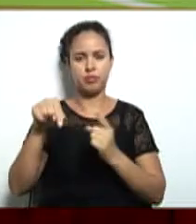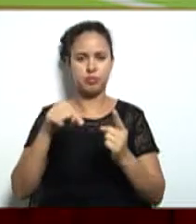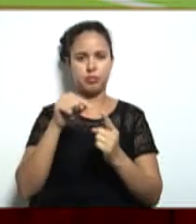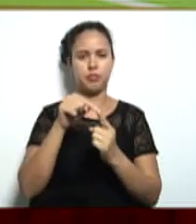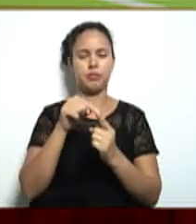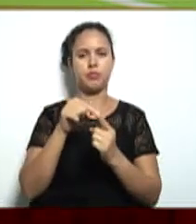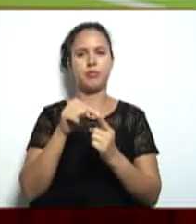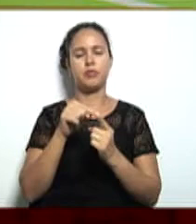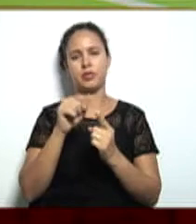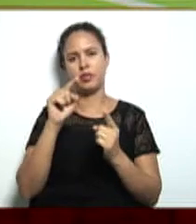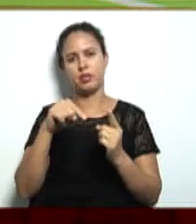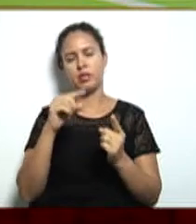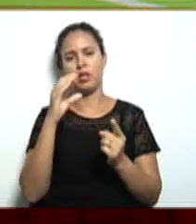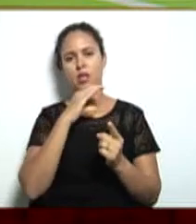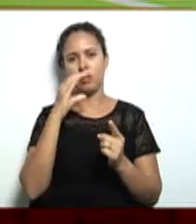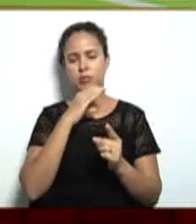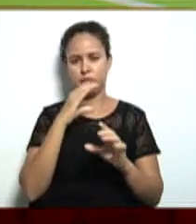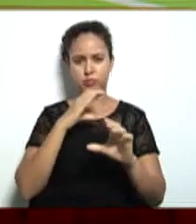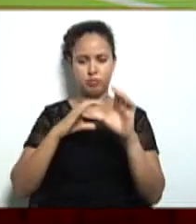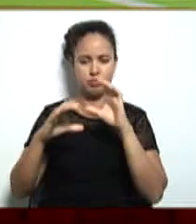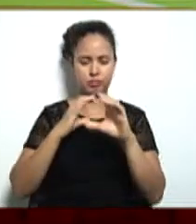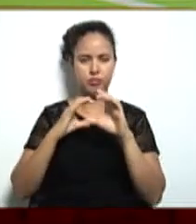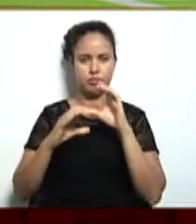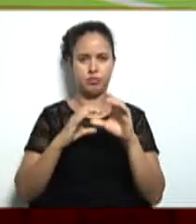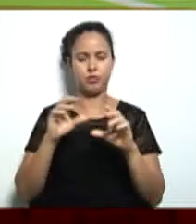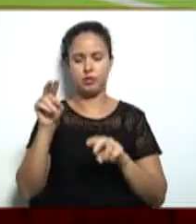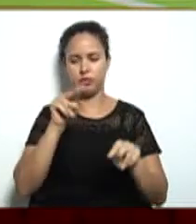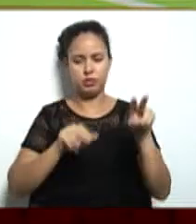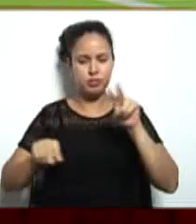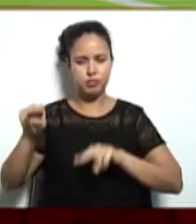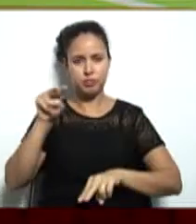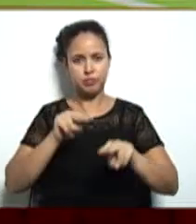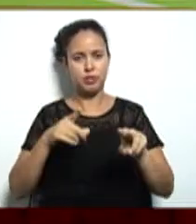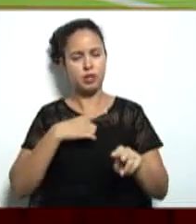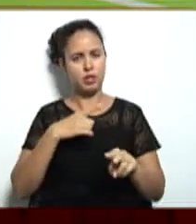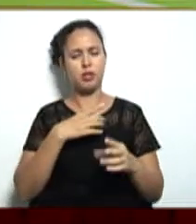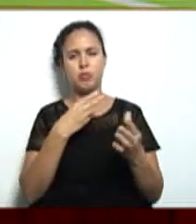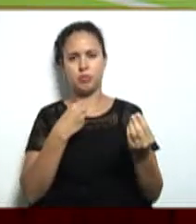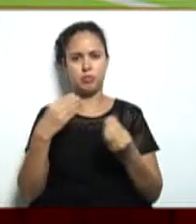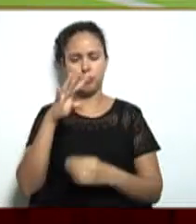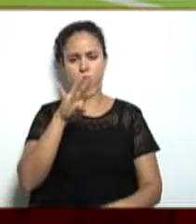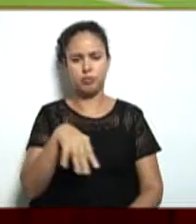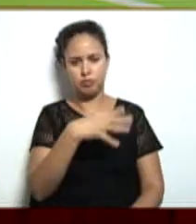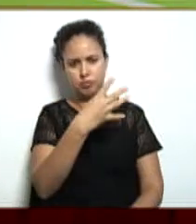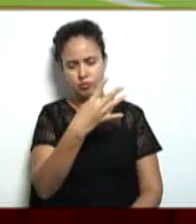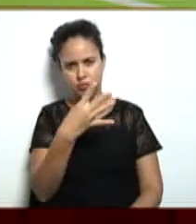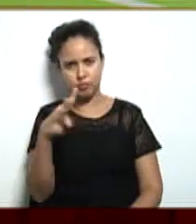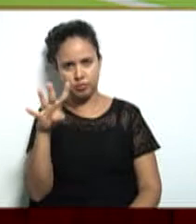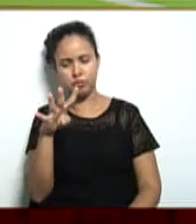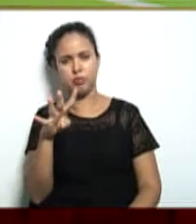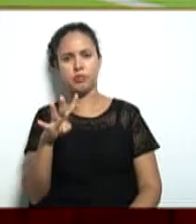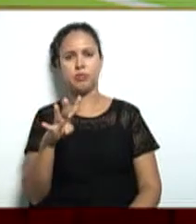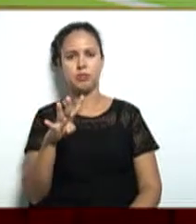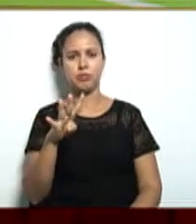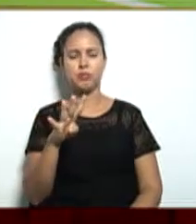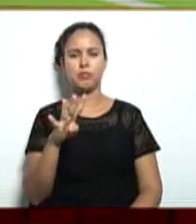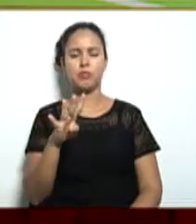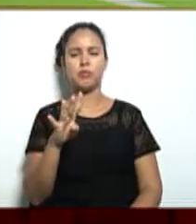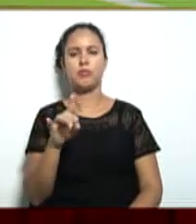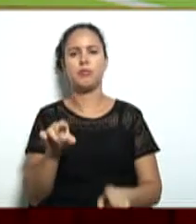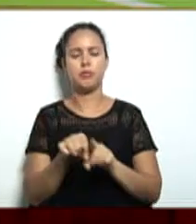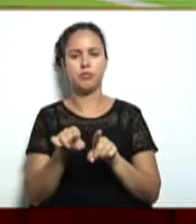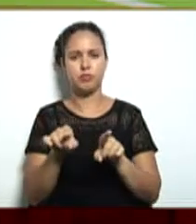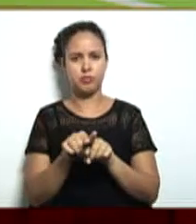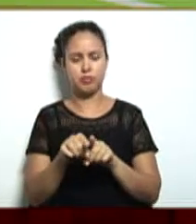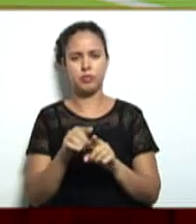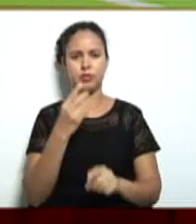fazer uma comunicação rápida e visual. Então ele tem bastante recursos gráficos, como o próprio gráfico, a tabela, elementos